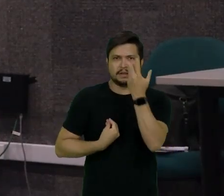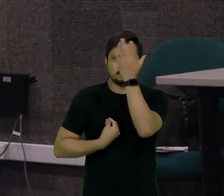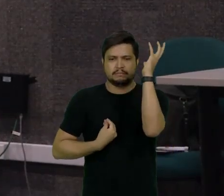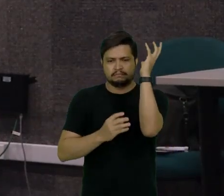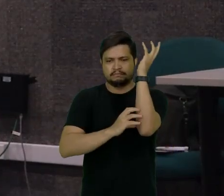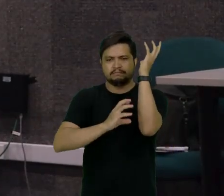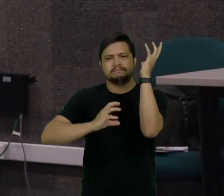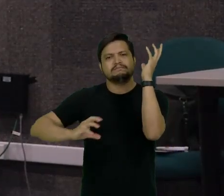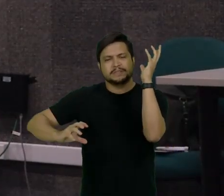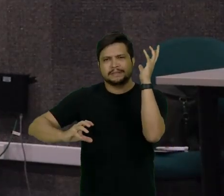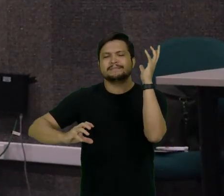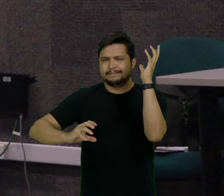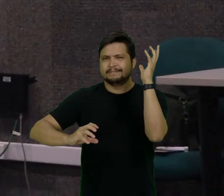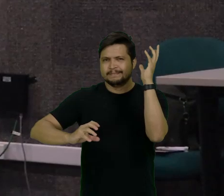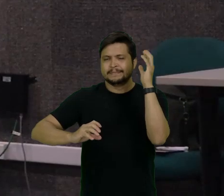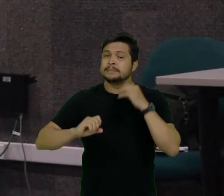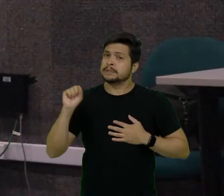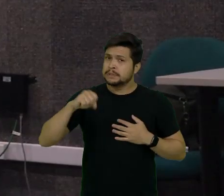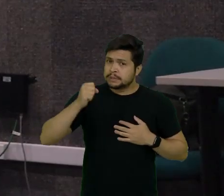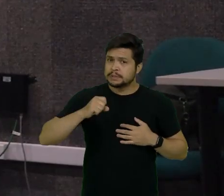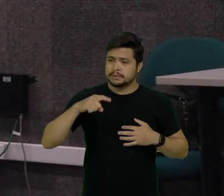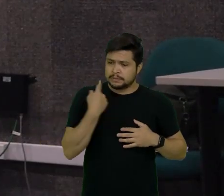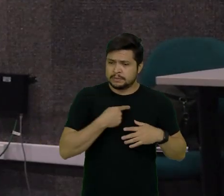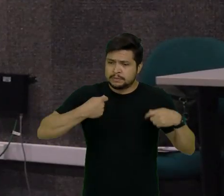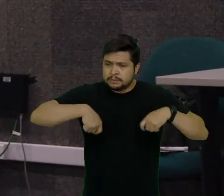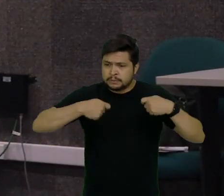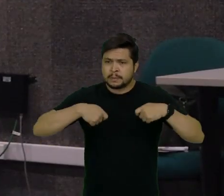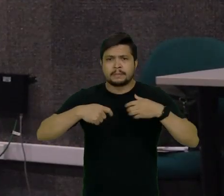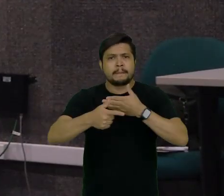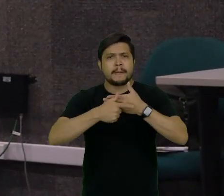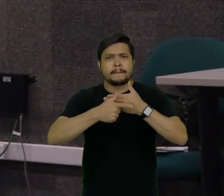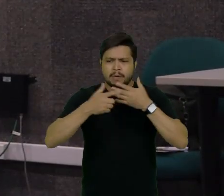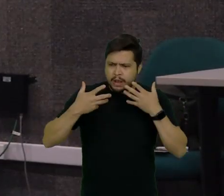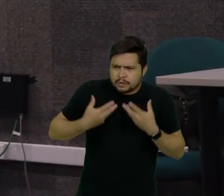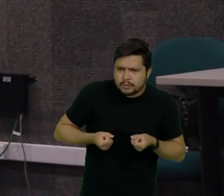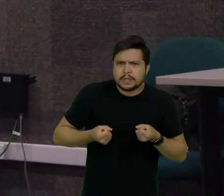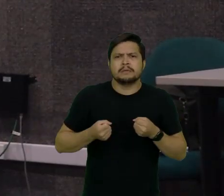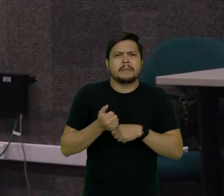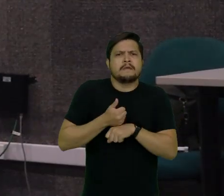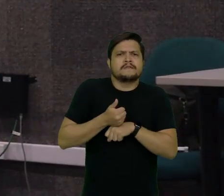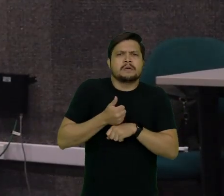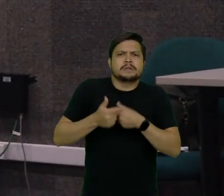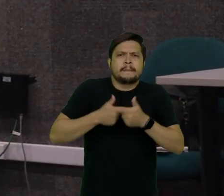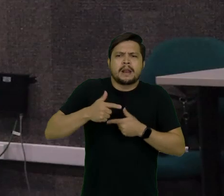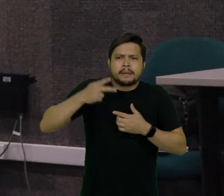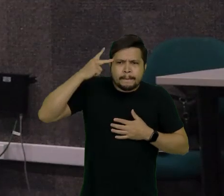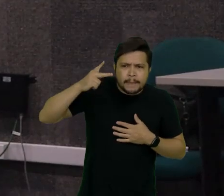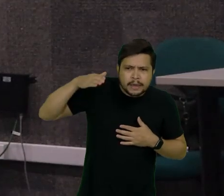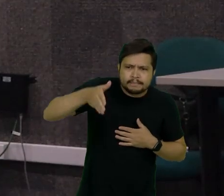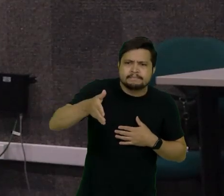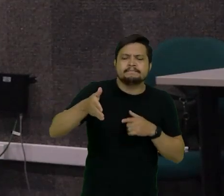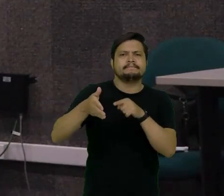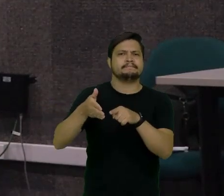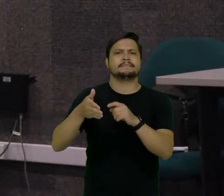todos nós, que é a gente assumir esse papel de ser zootecnista para o